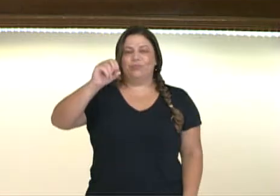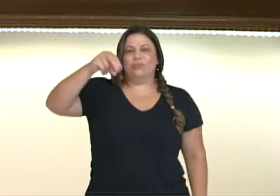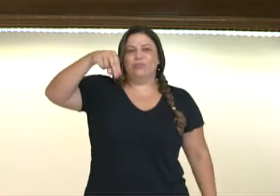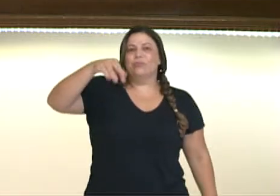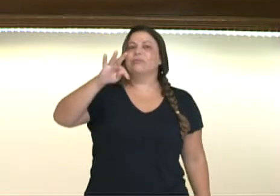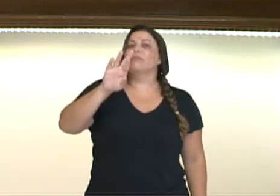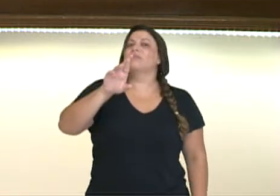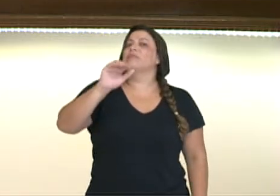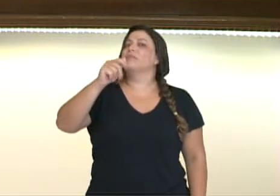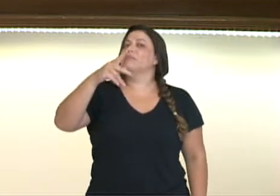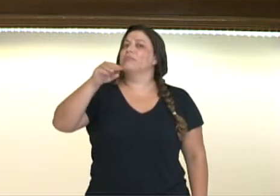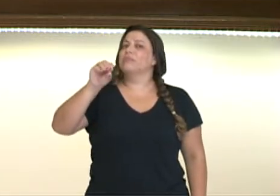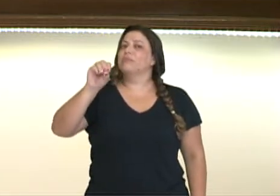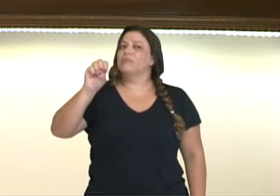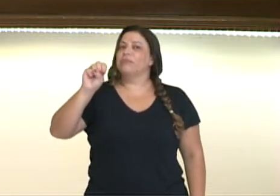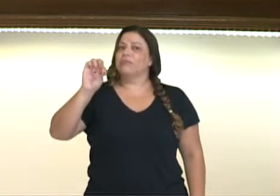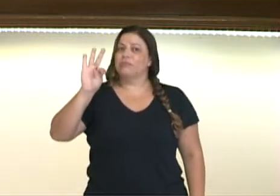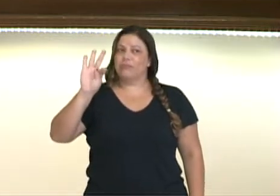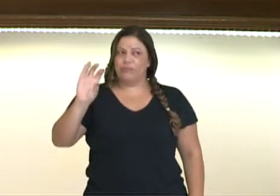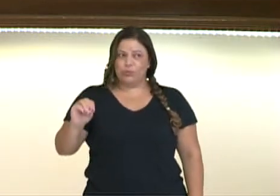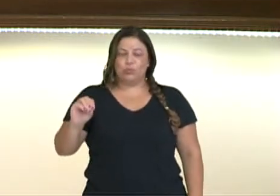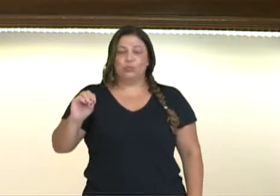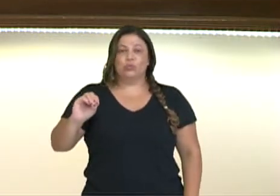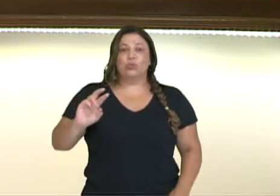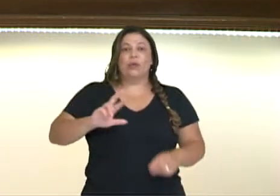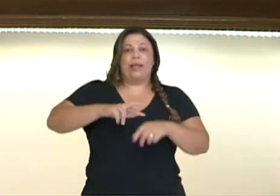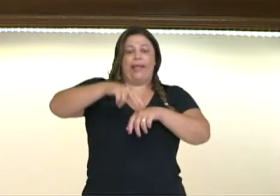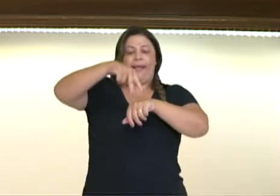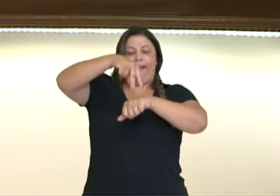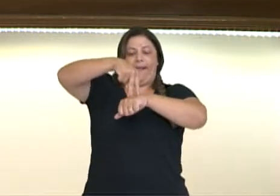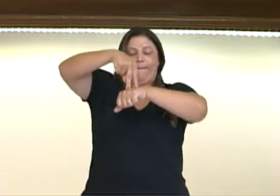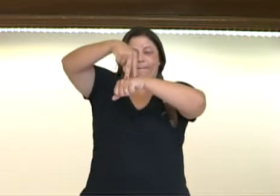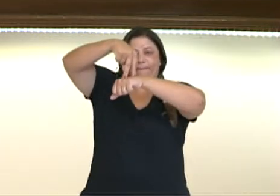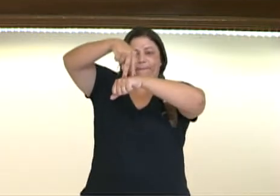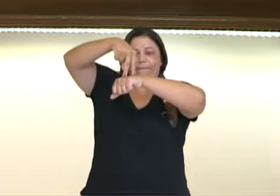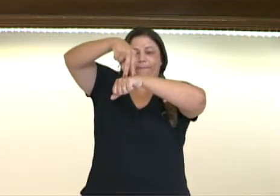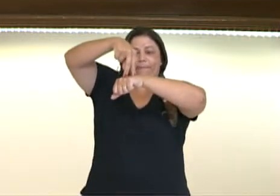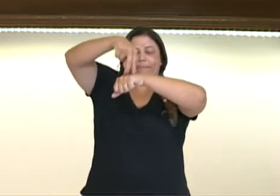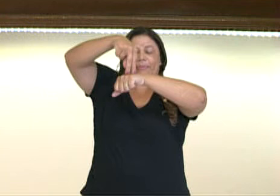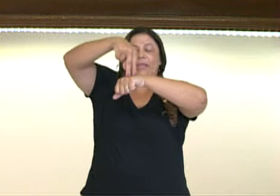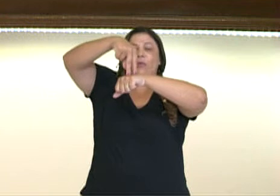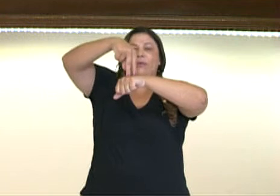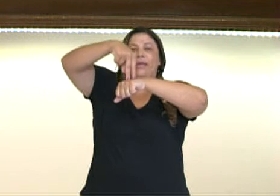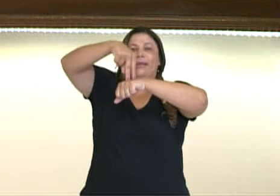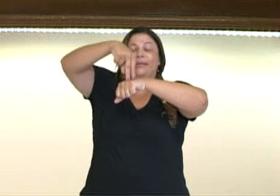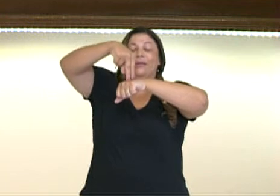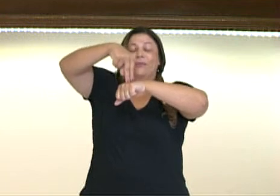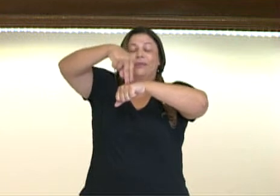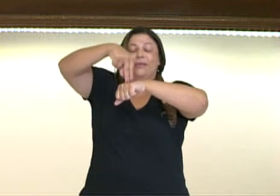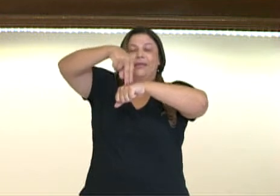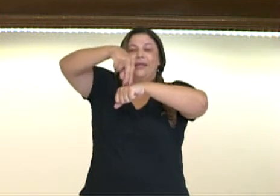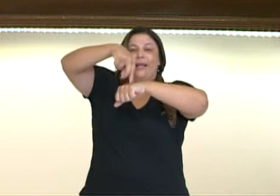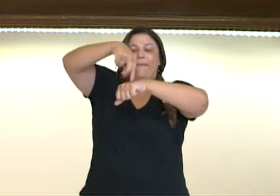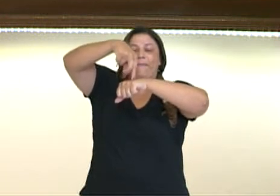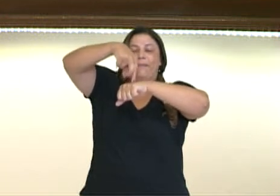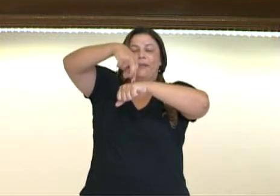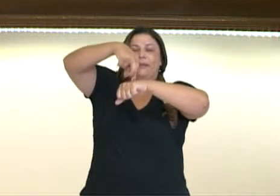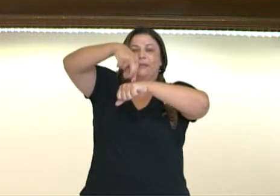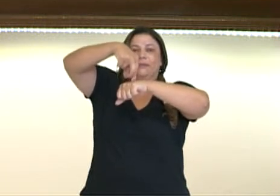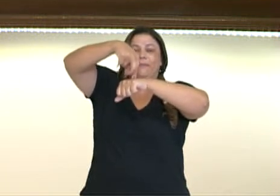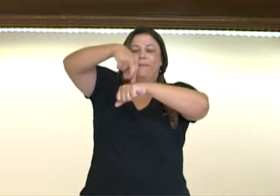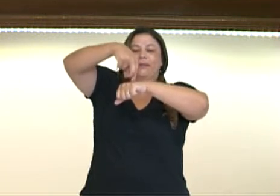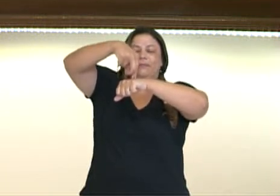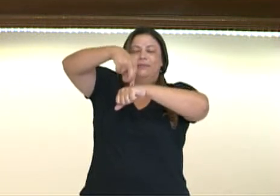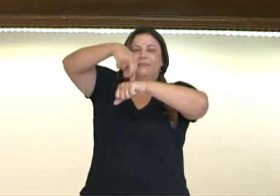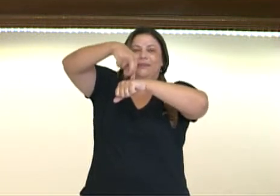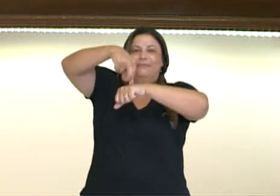na escultura o peso em uma perna só. Então você coloca uma perna só e a escultura se torna mais leve. Algo que